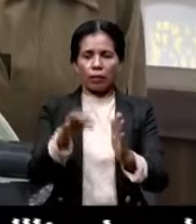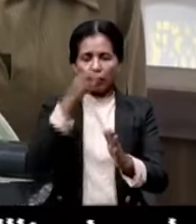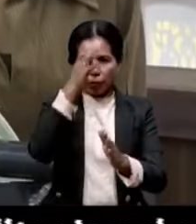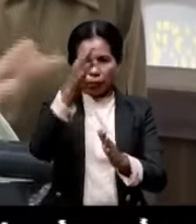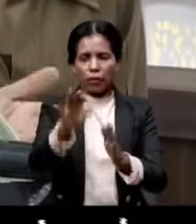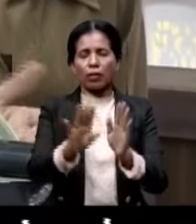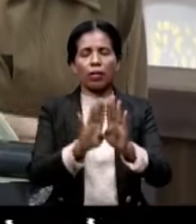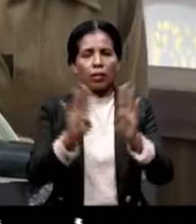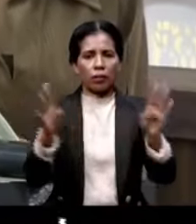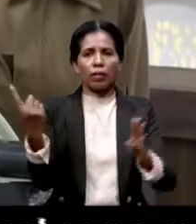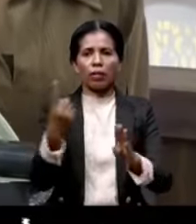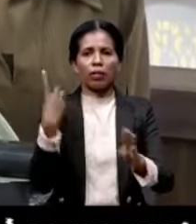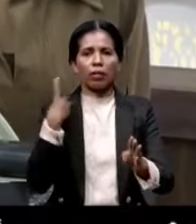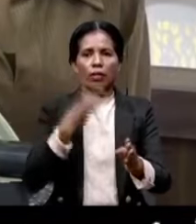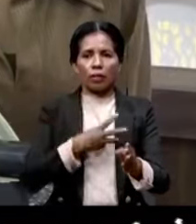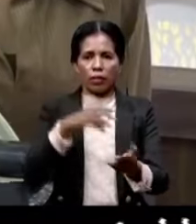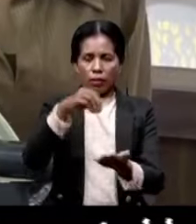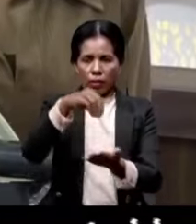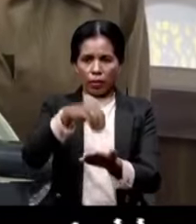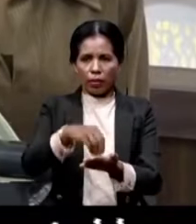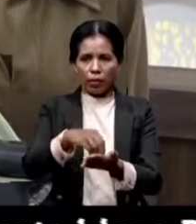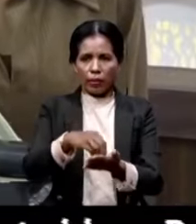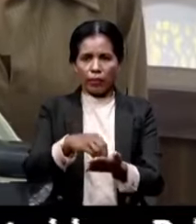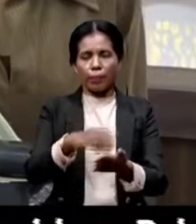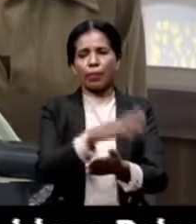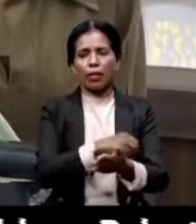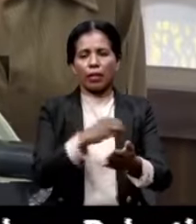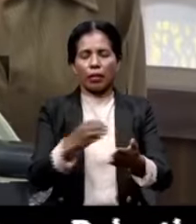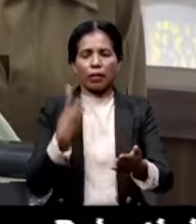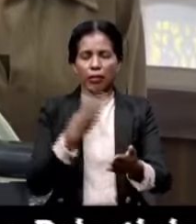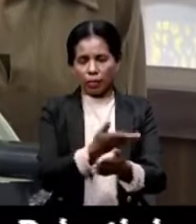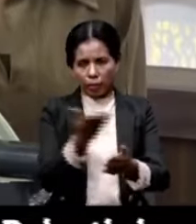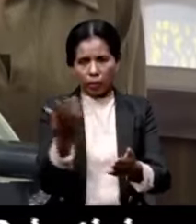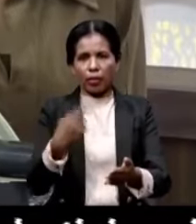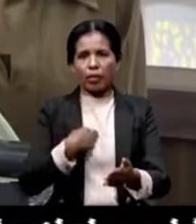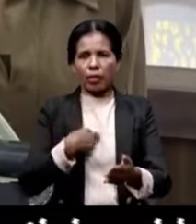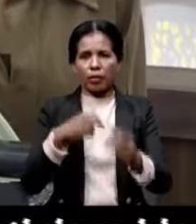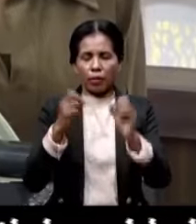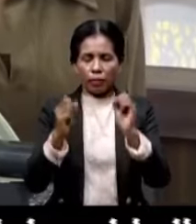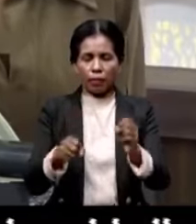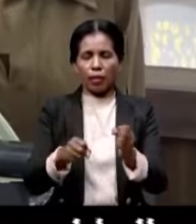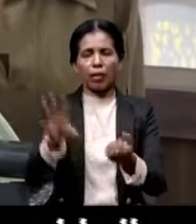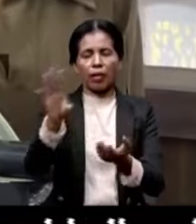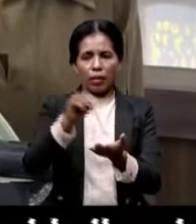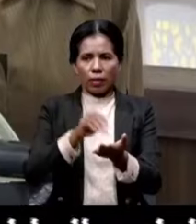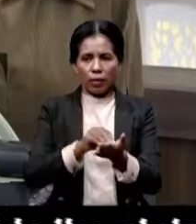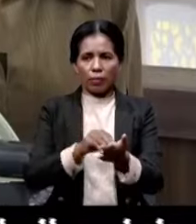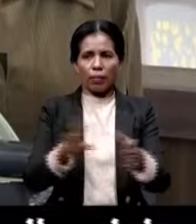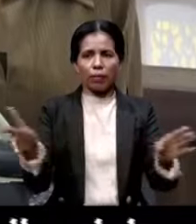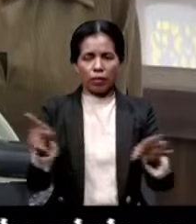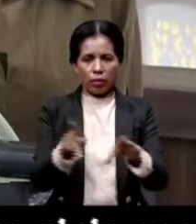ser logo na FATIM, talvez ia tão parte interessante de uma, esta boa ser lá, se você vai aplicar para poder fazer parte